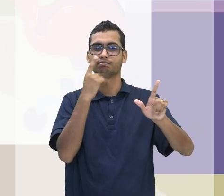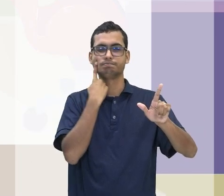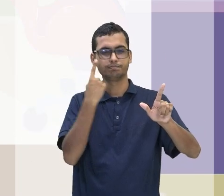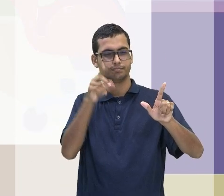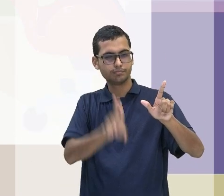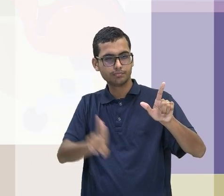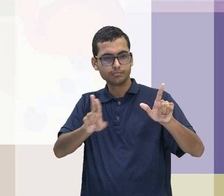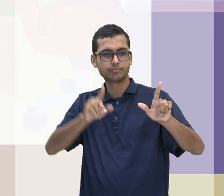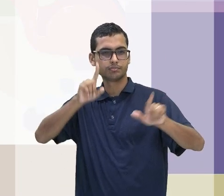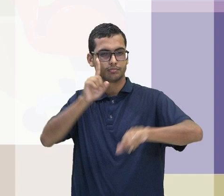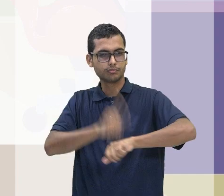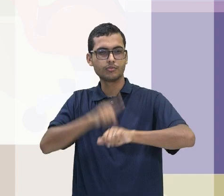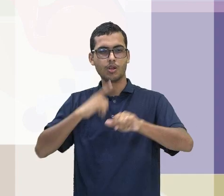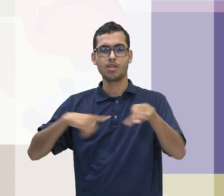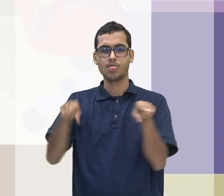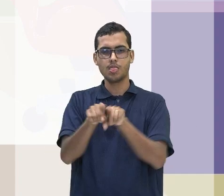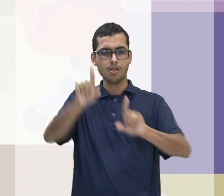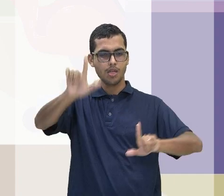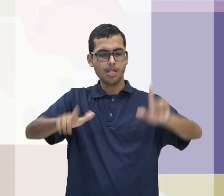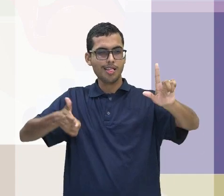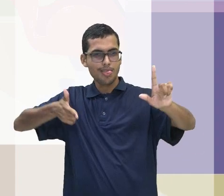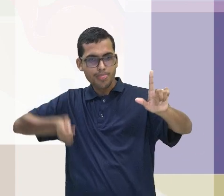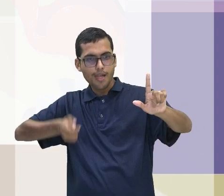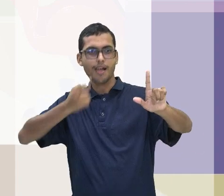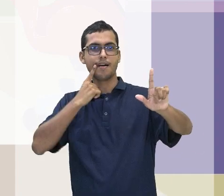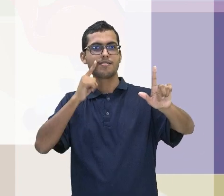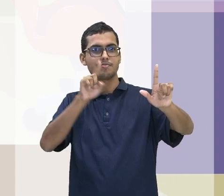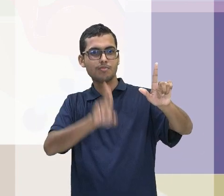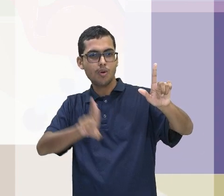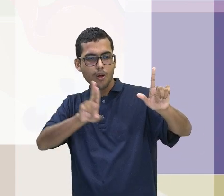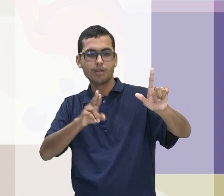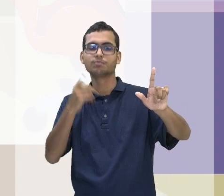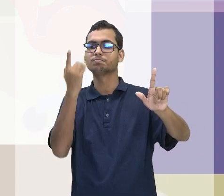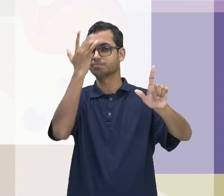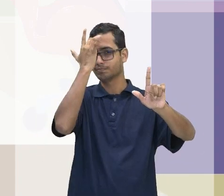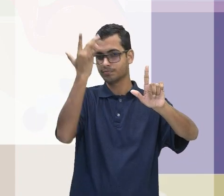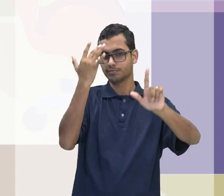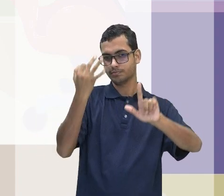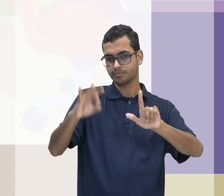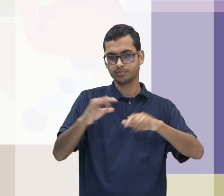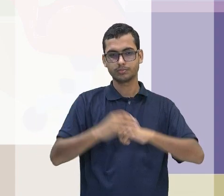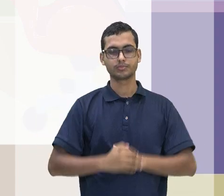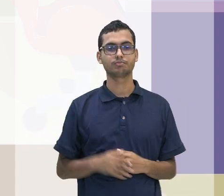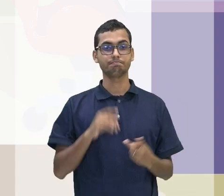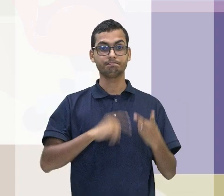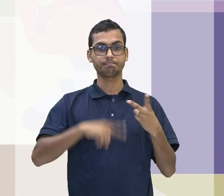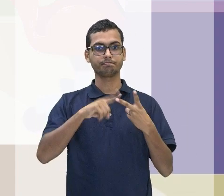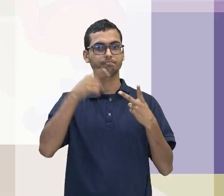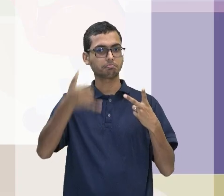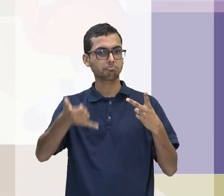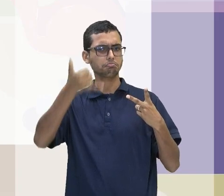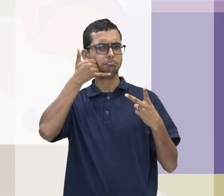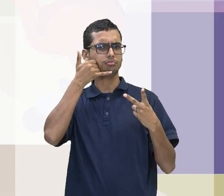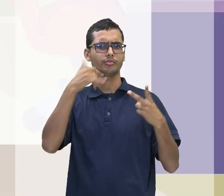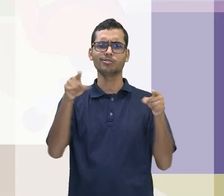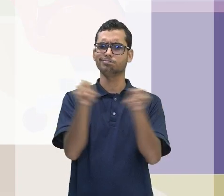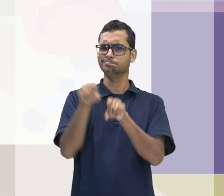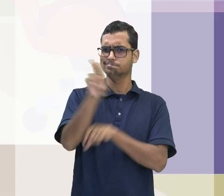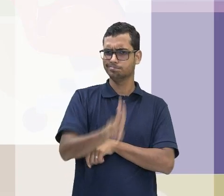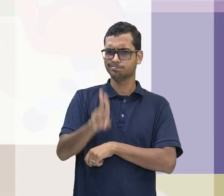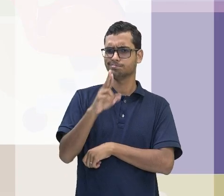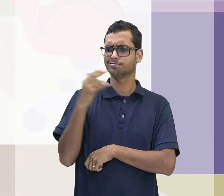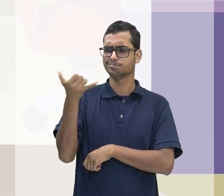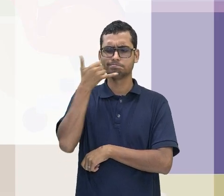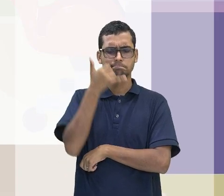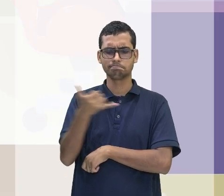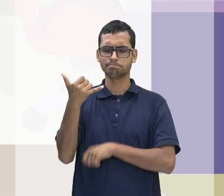quando apertamos aquele botãozinho que facilita a nossa vida. E também no celular, esse aparelho tão essencial e